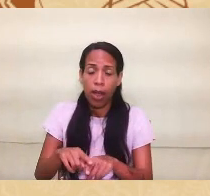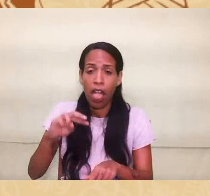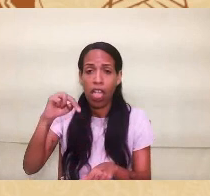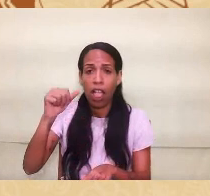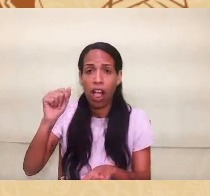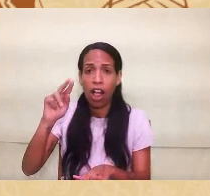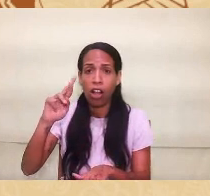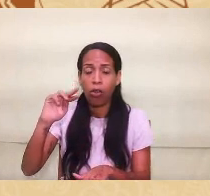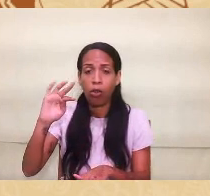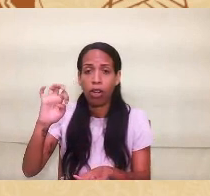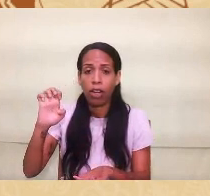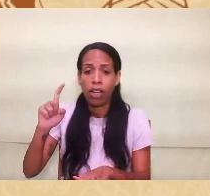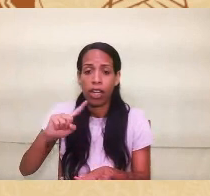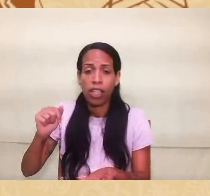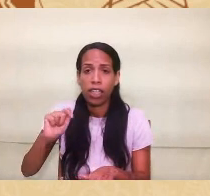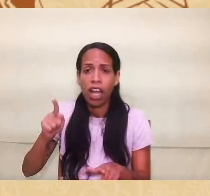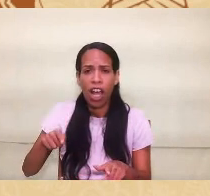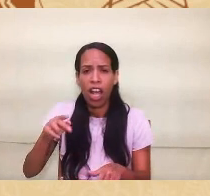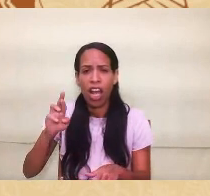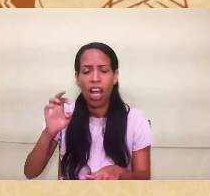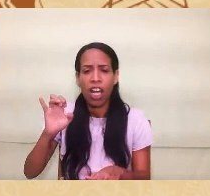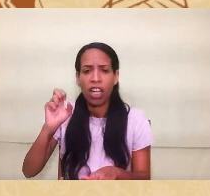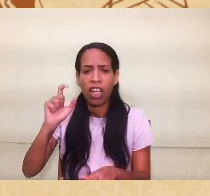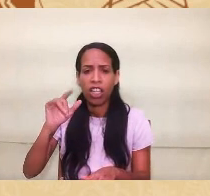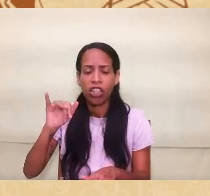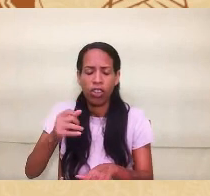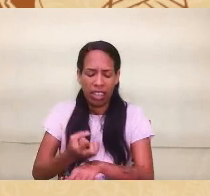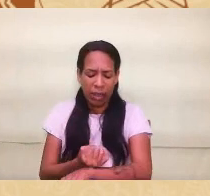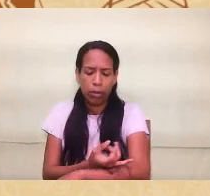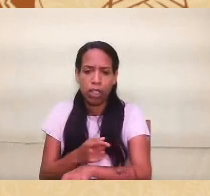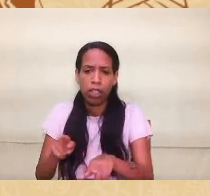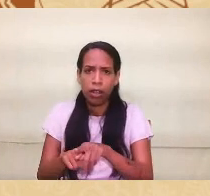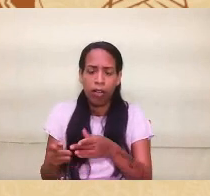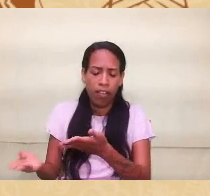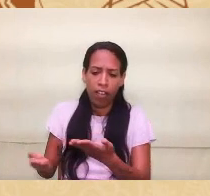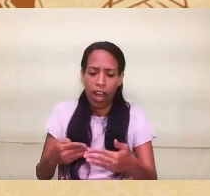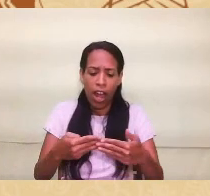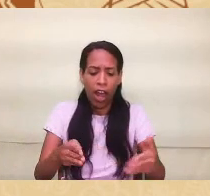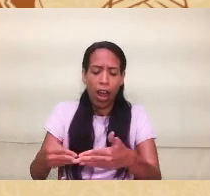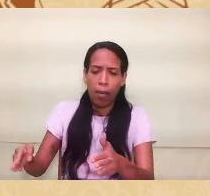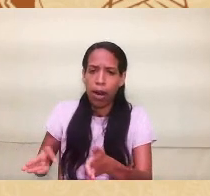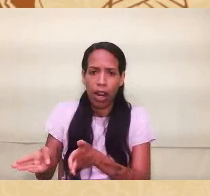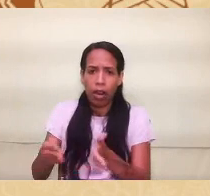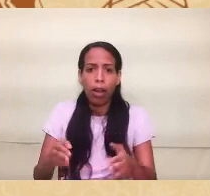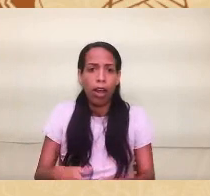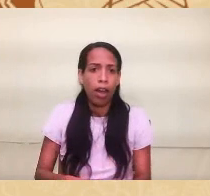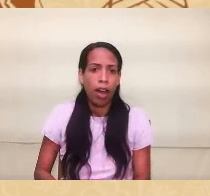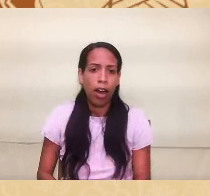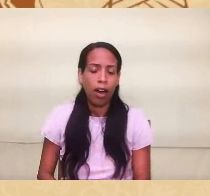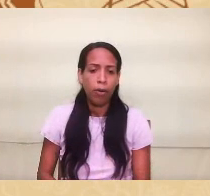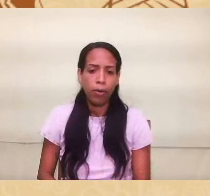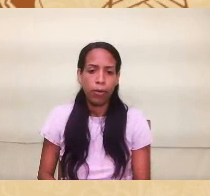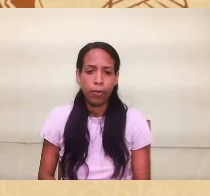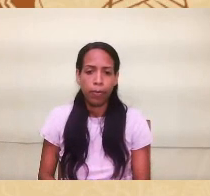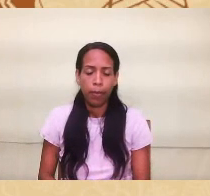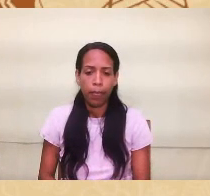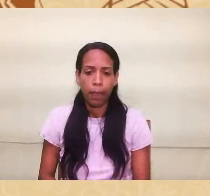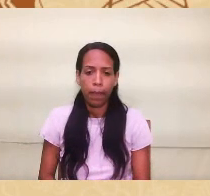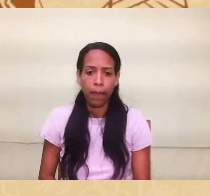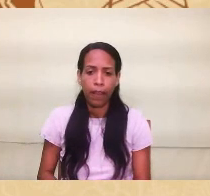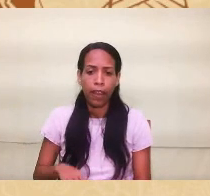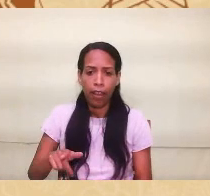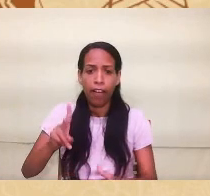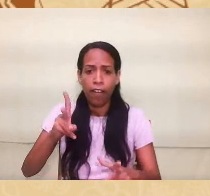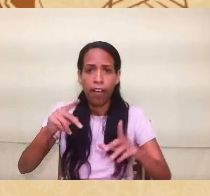que é a nossa religiosidade, né? Nossa espiritualidade, venha nos abrir o caminho. Eu vou cantar em tupi, aí na tela vai ficar